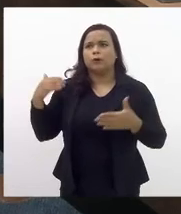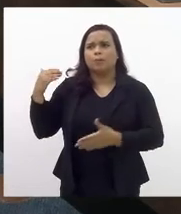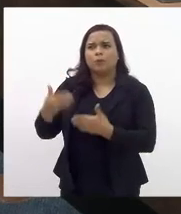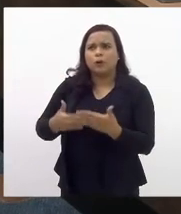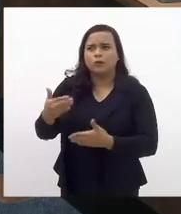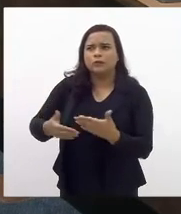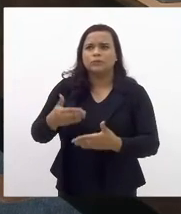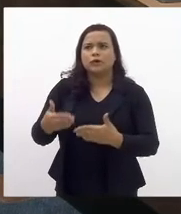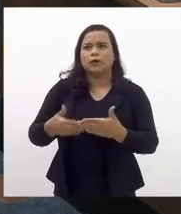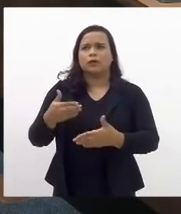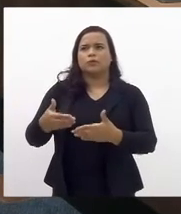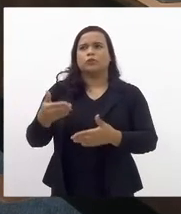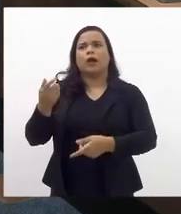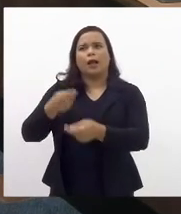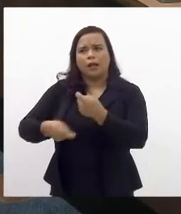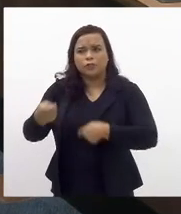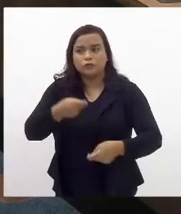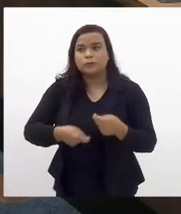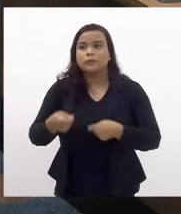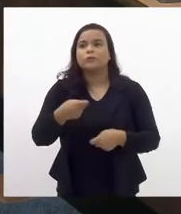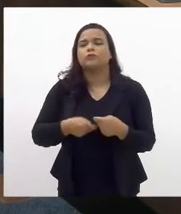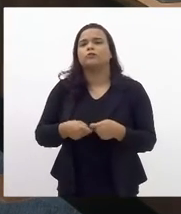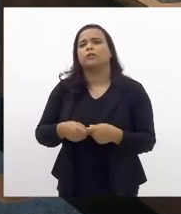processos administrativos